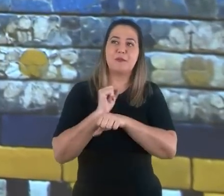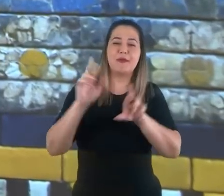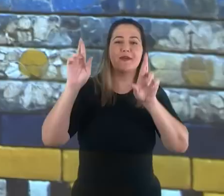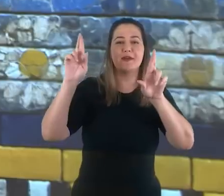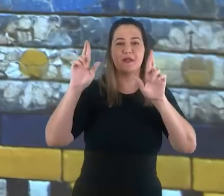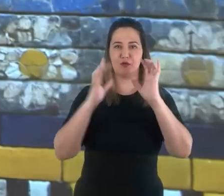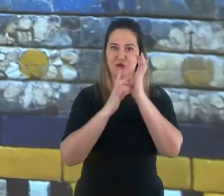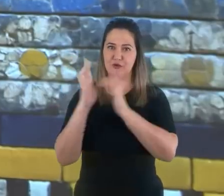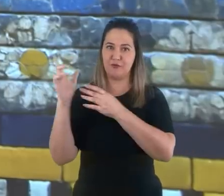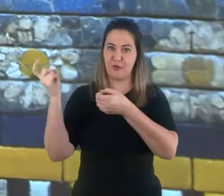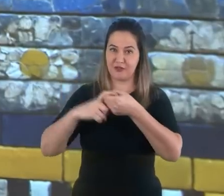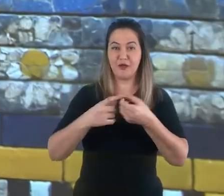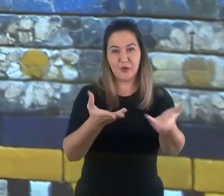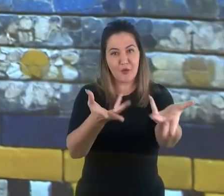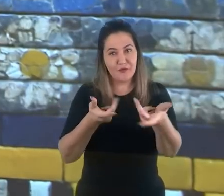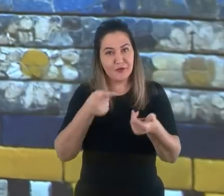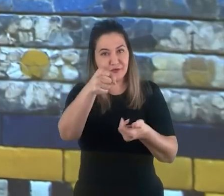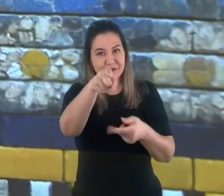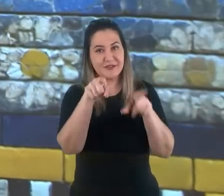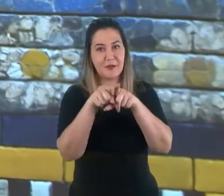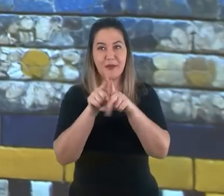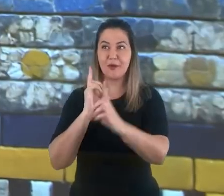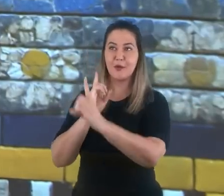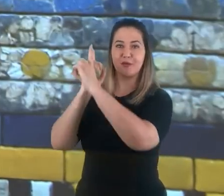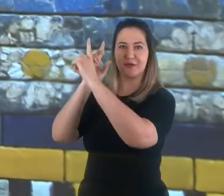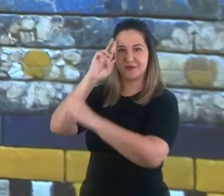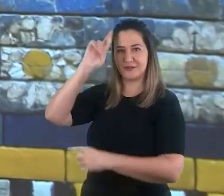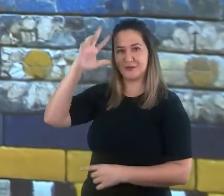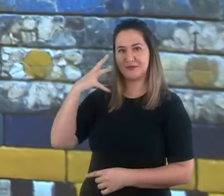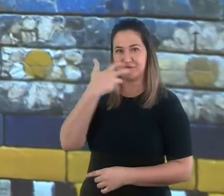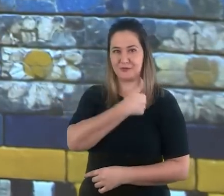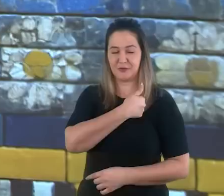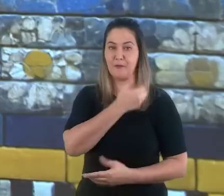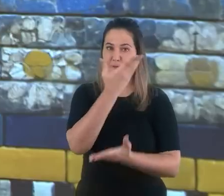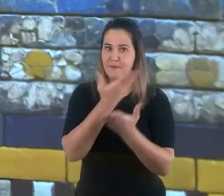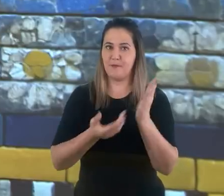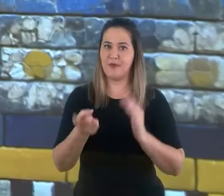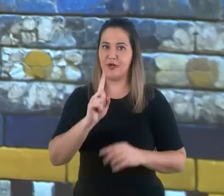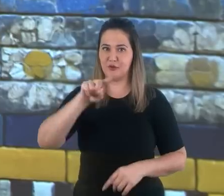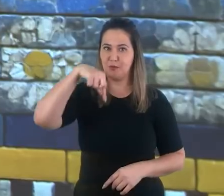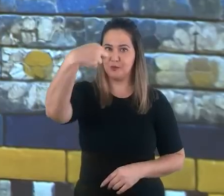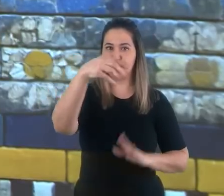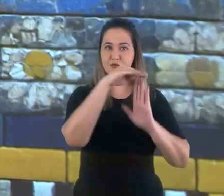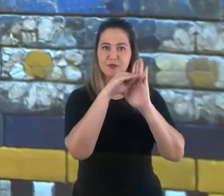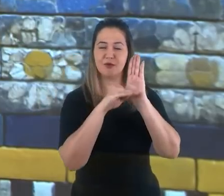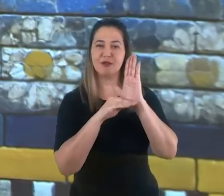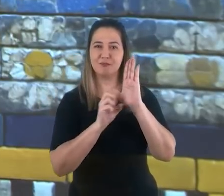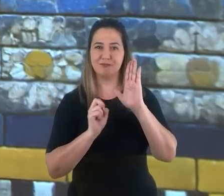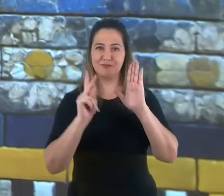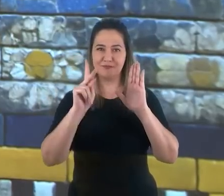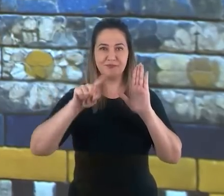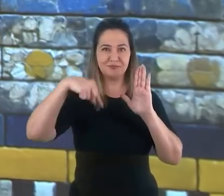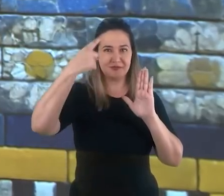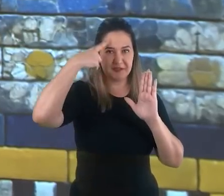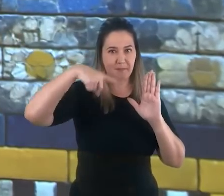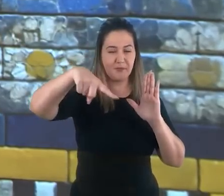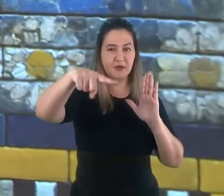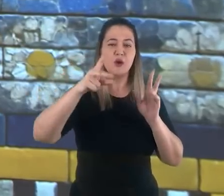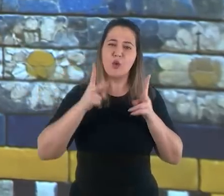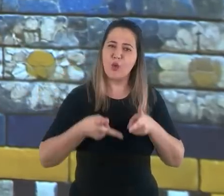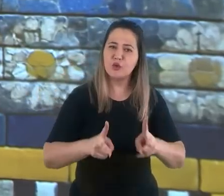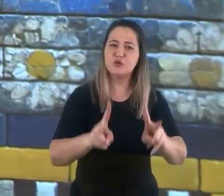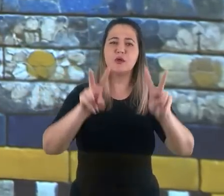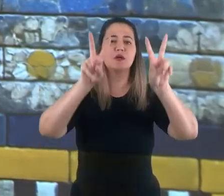se prepararem para o encontro com o nosso Salvador. Não perca, portanto, o nosso próximo programa semana que vem para continuarmos